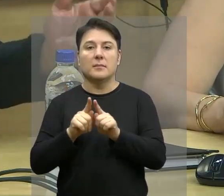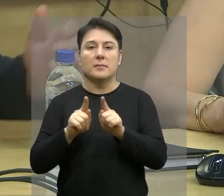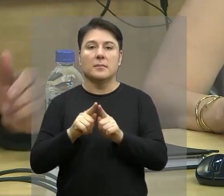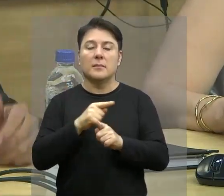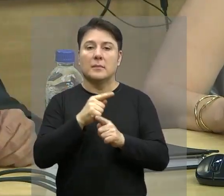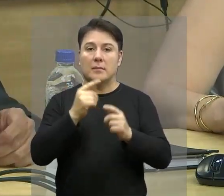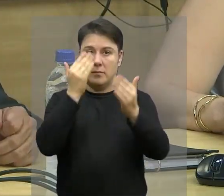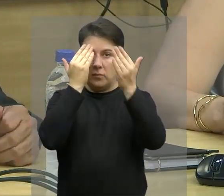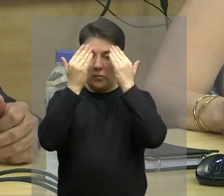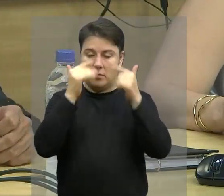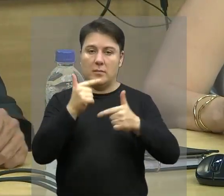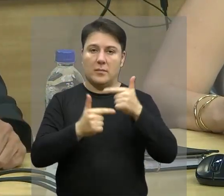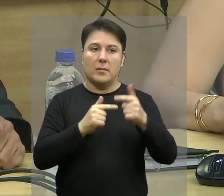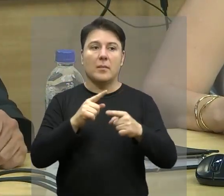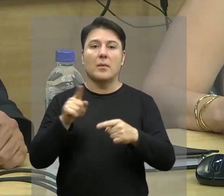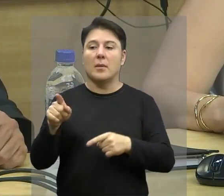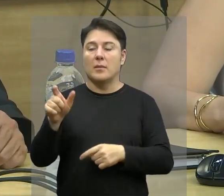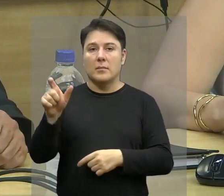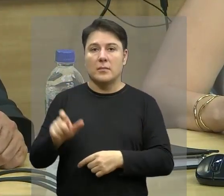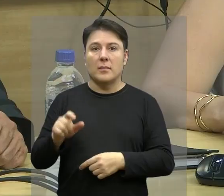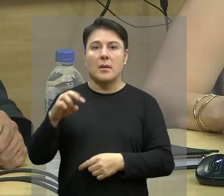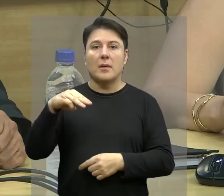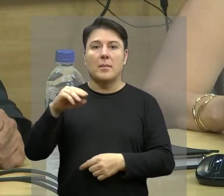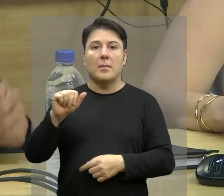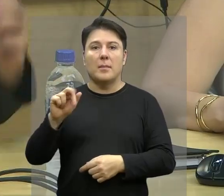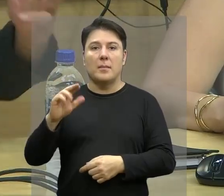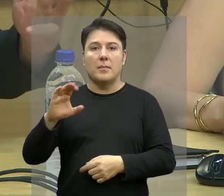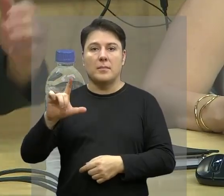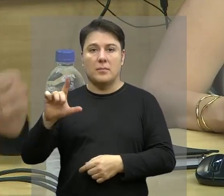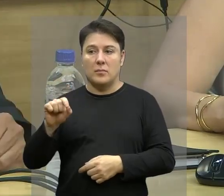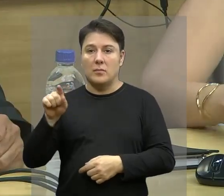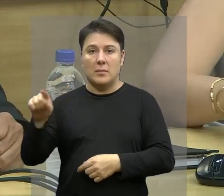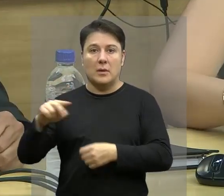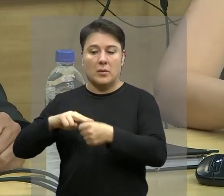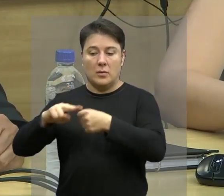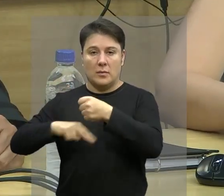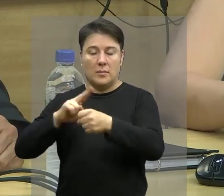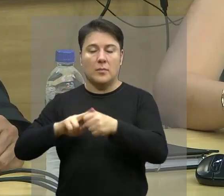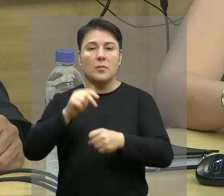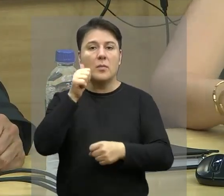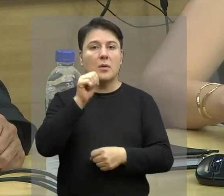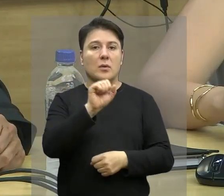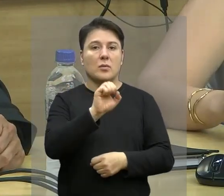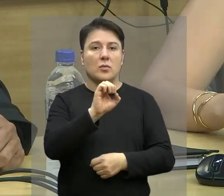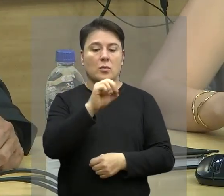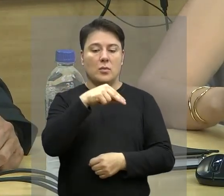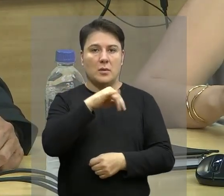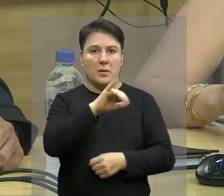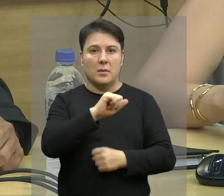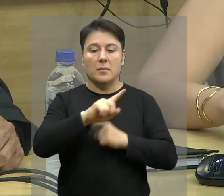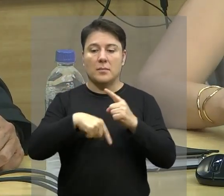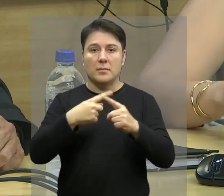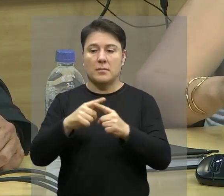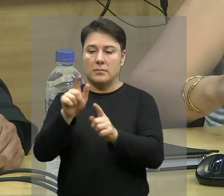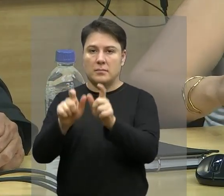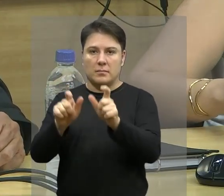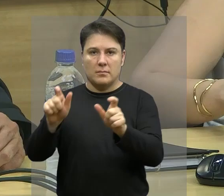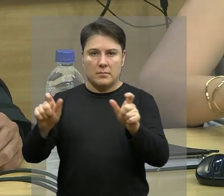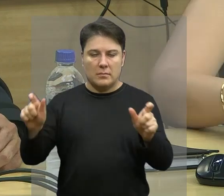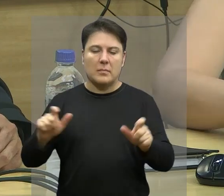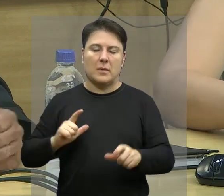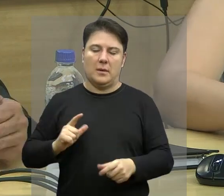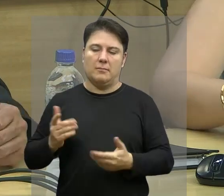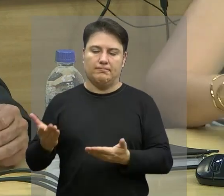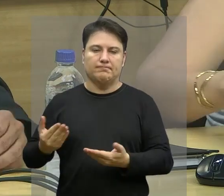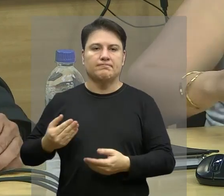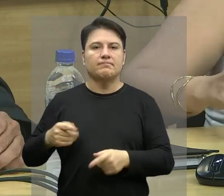plateia, o Marcelo, que representa aqui a Unesp, obrigado Marcelo, a Sônia, que está aqui, os assessores, a Vivi, o André,